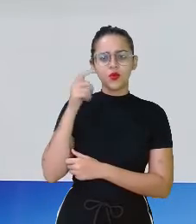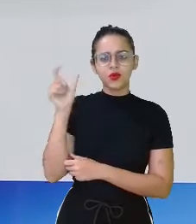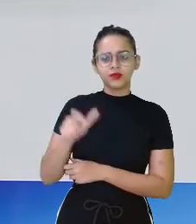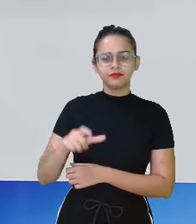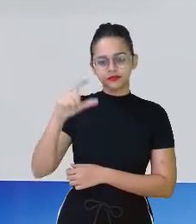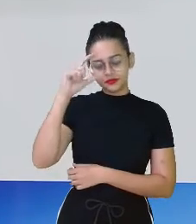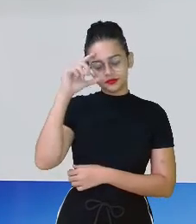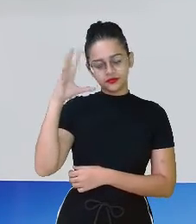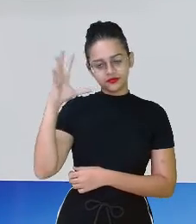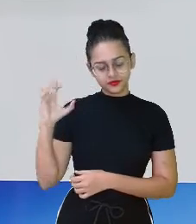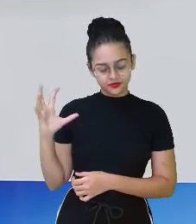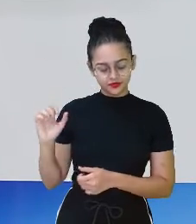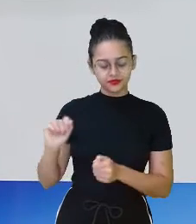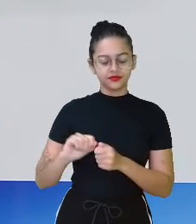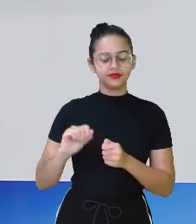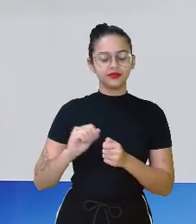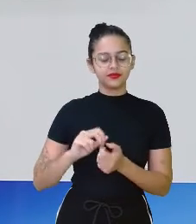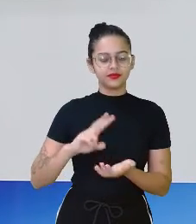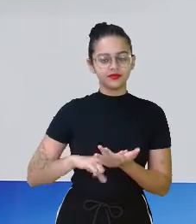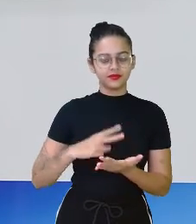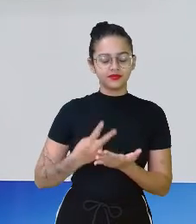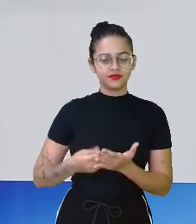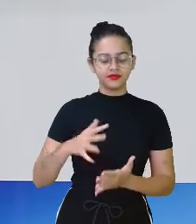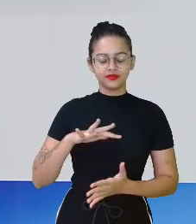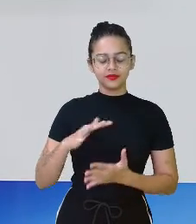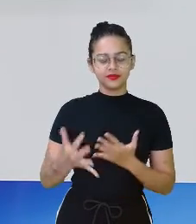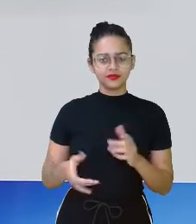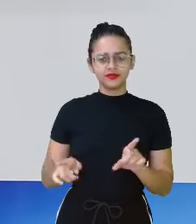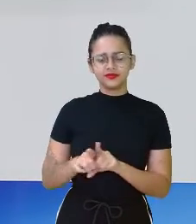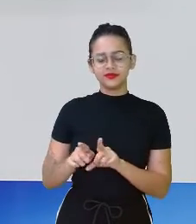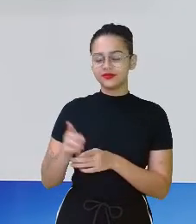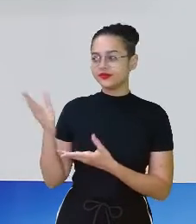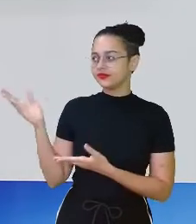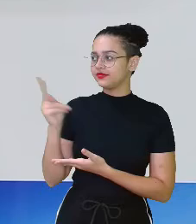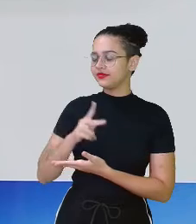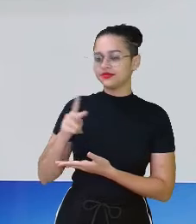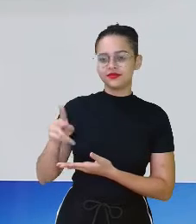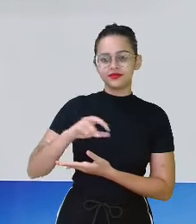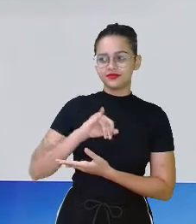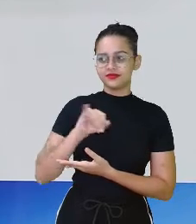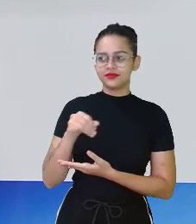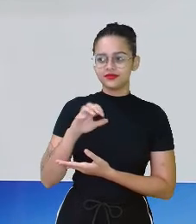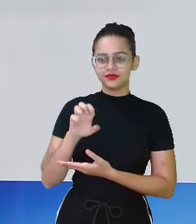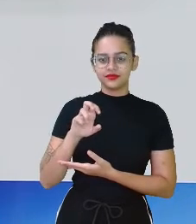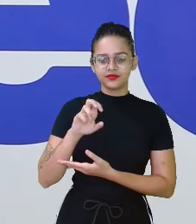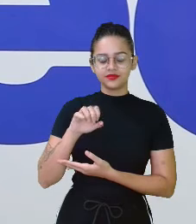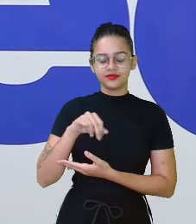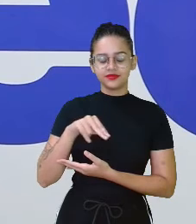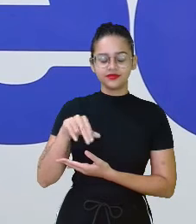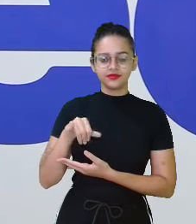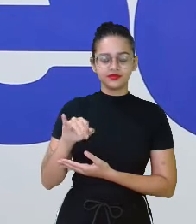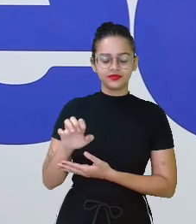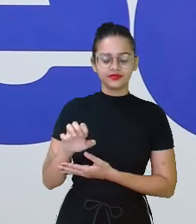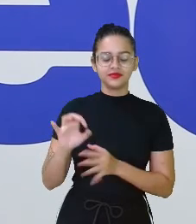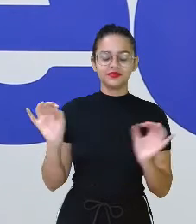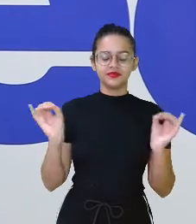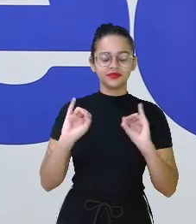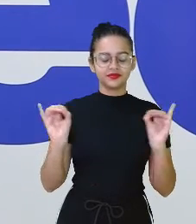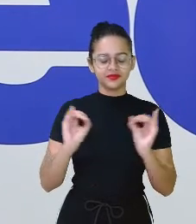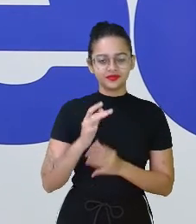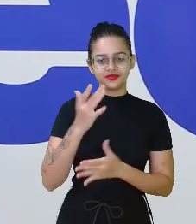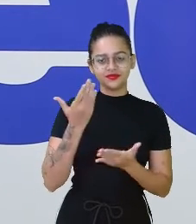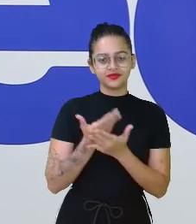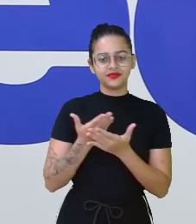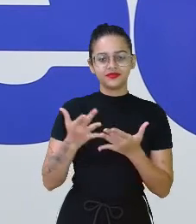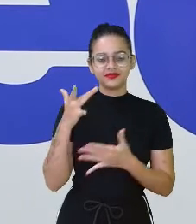com Vitória, fazendo a tradução para Libras, e a professora Gini. Oi, pessoal! A aula está uma